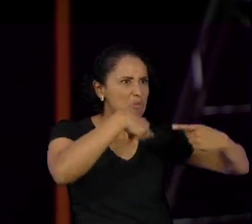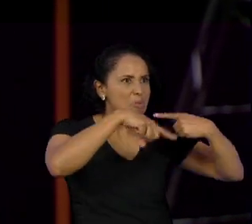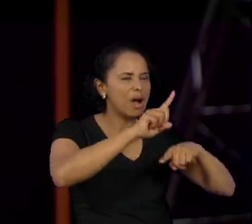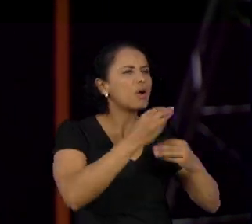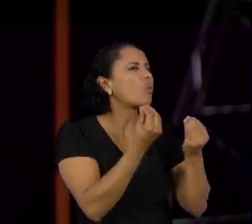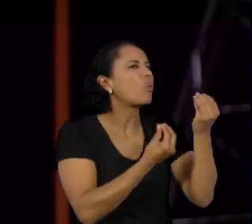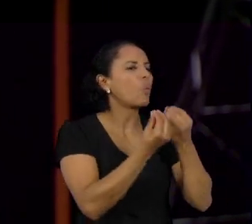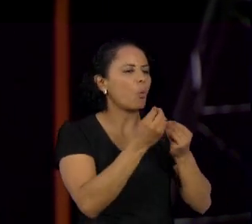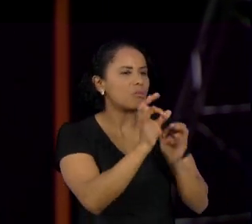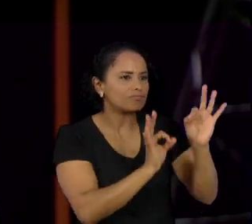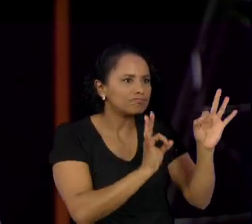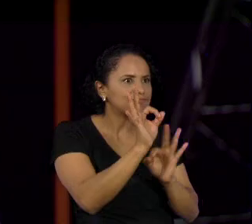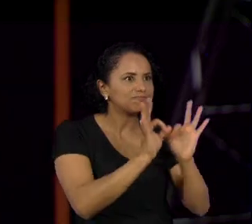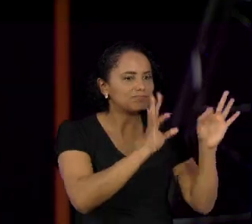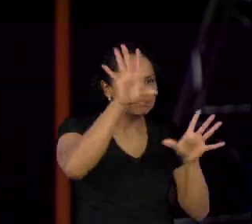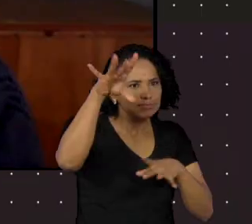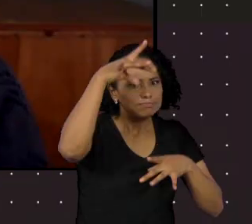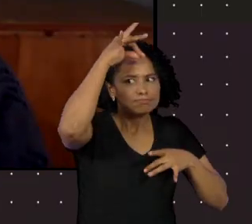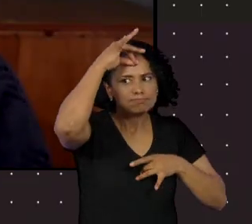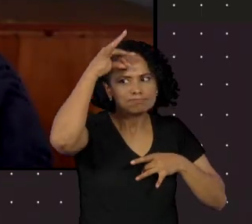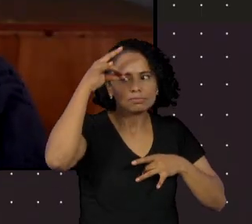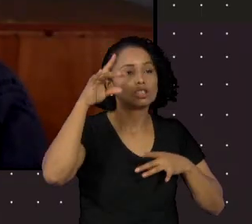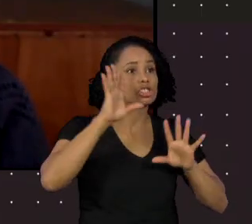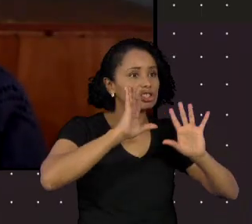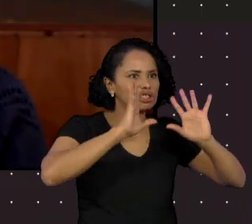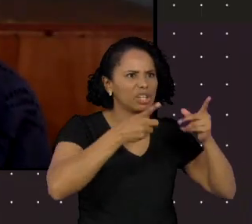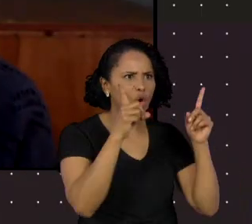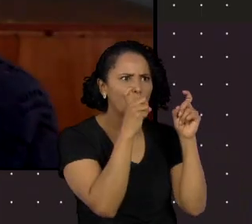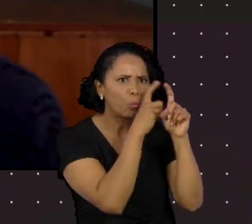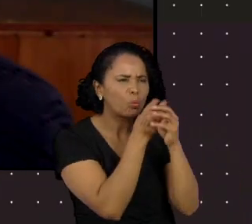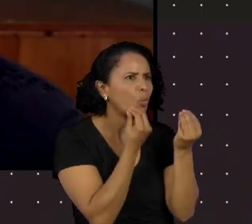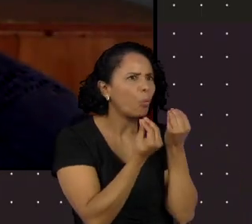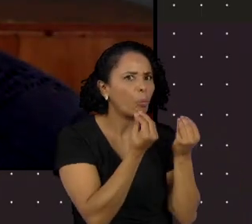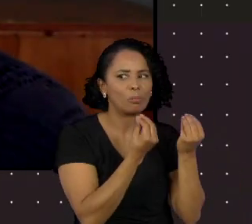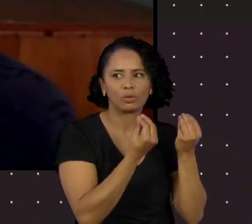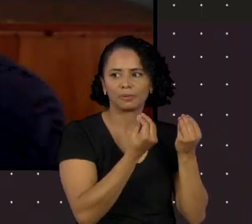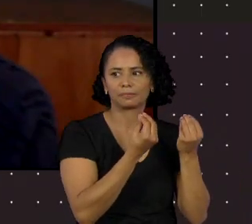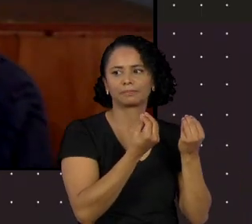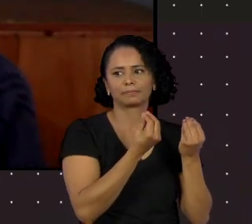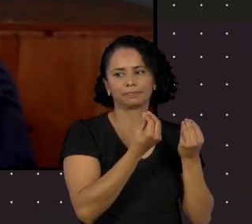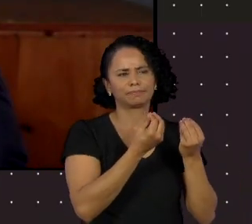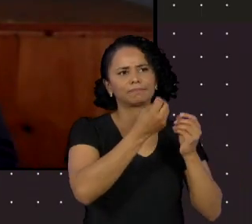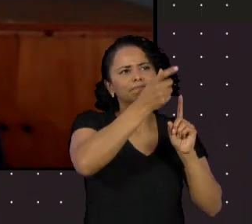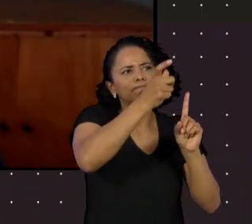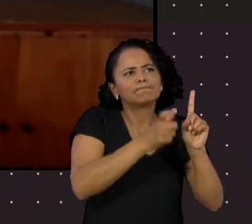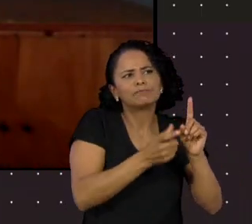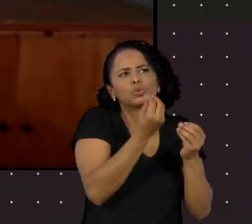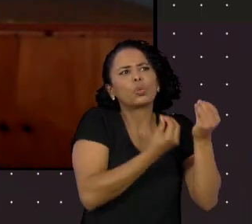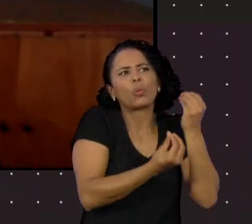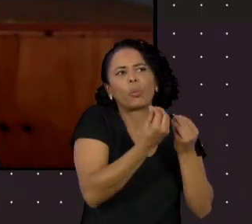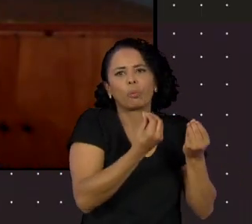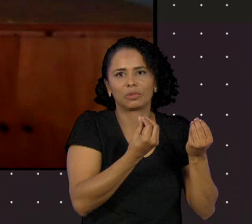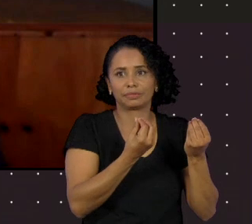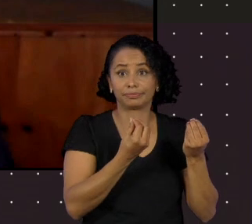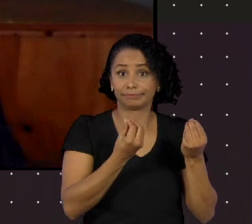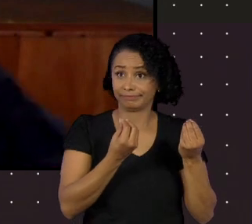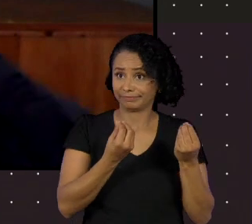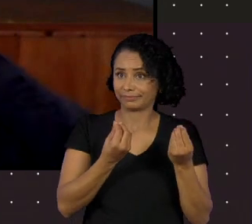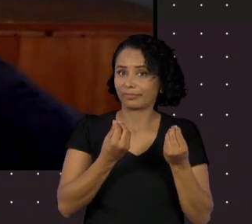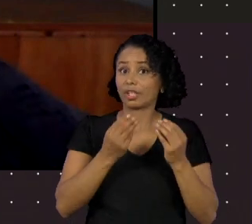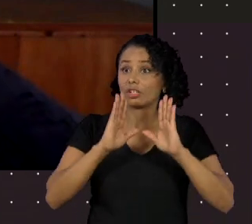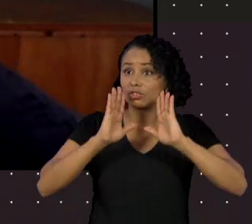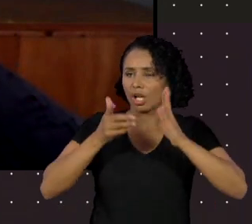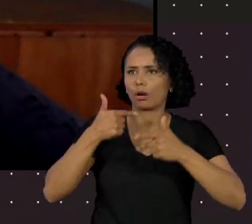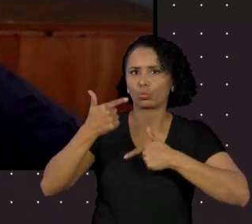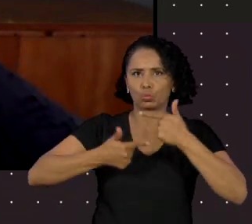para encarar uma personagem tão complexa como aquela? Tem esses trabalhos, né, que eu fiz quando eu era mais nova